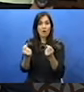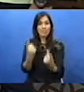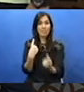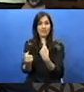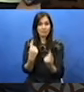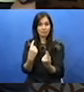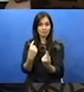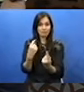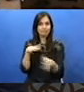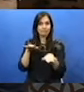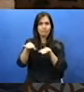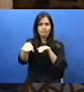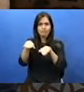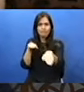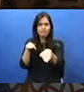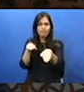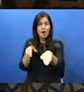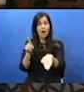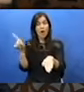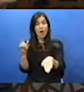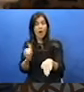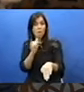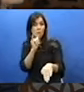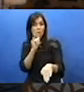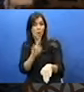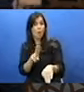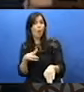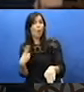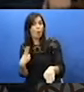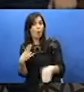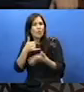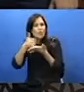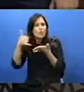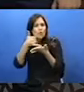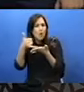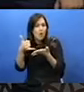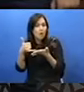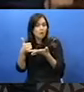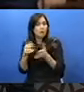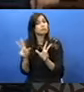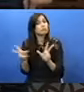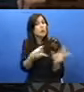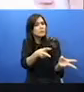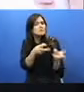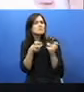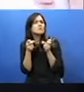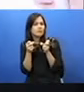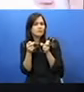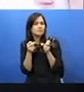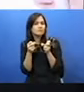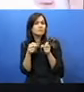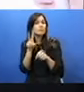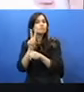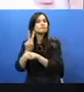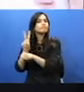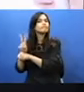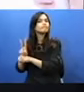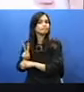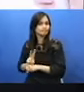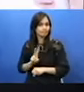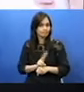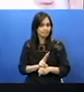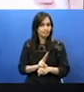se a pessoa bebeu ou usou drogas. Então, isso aqui serve para fazer campanhas de prevenção